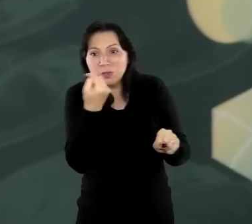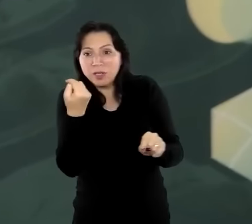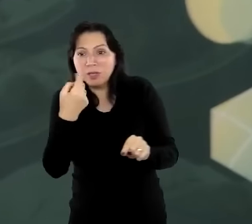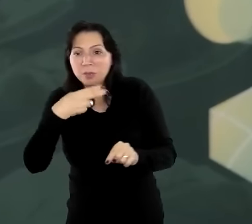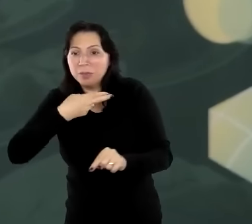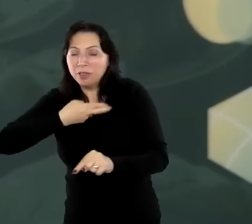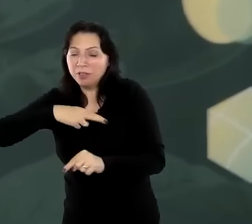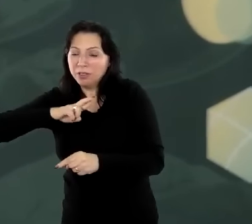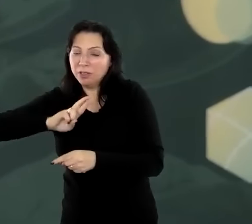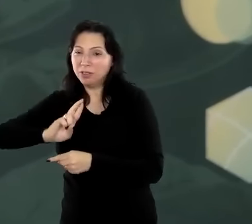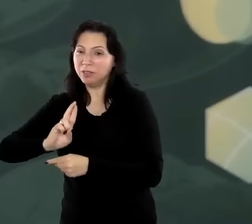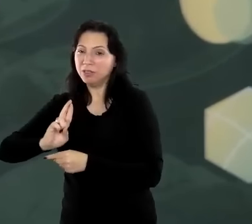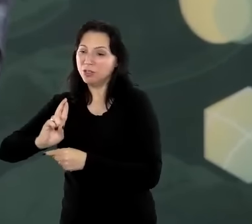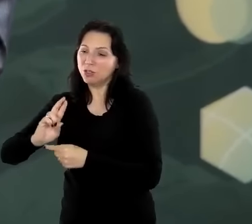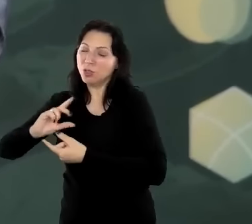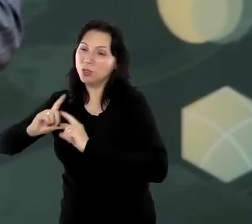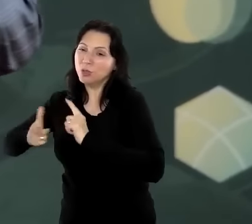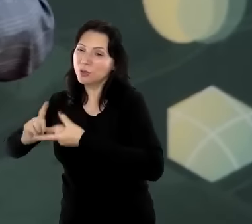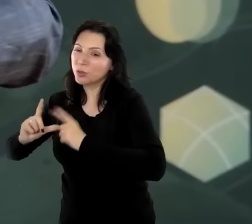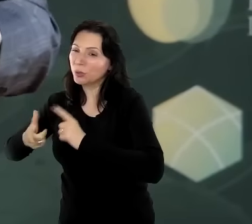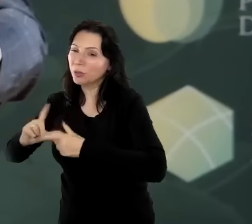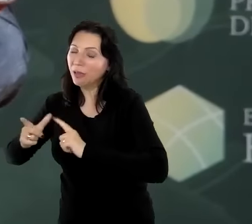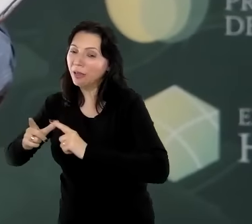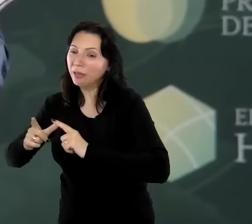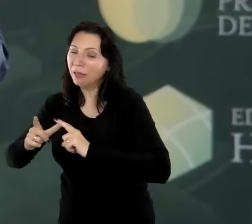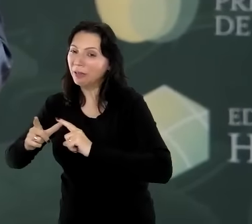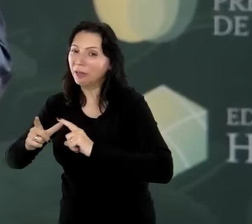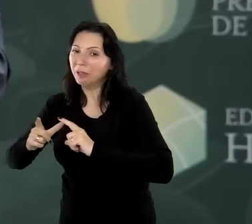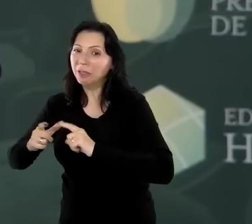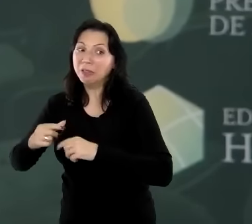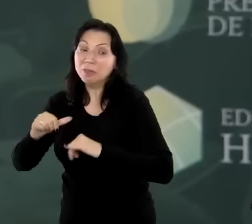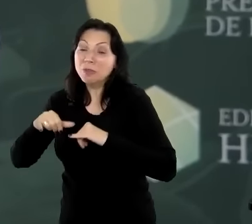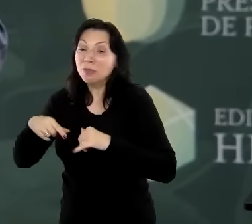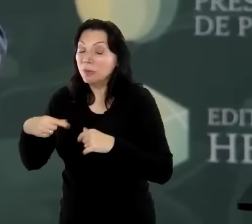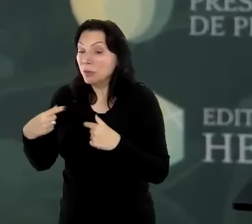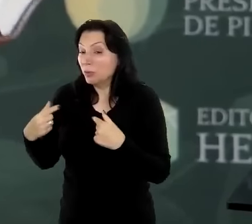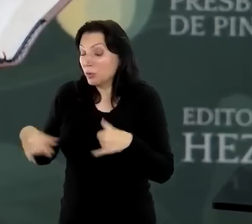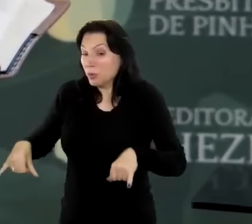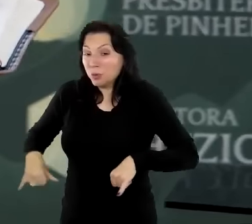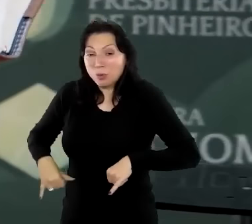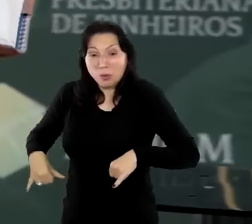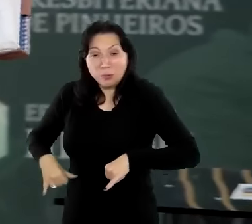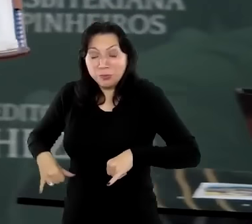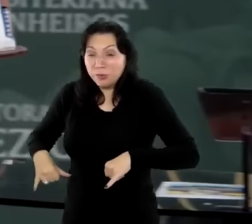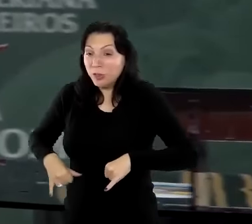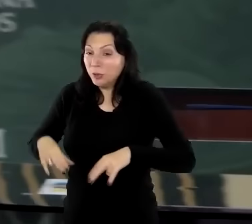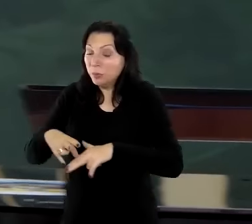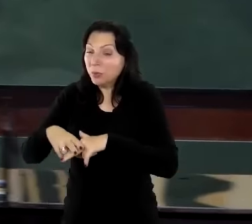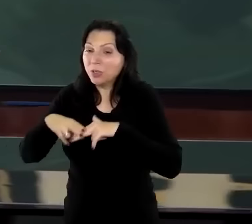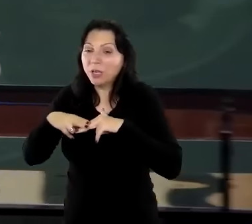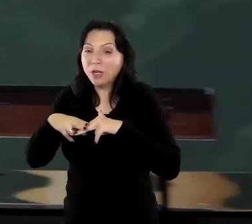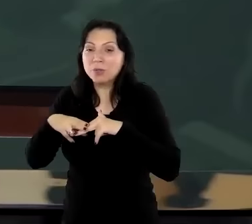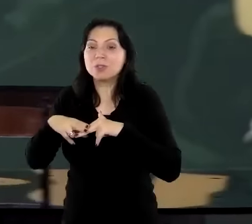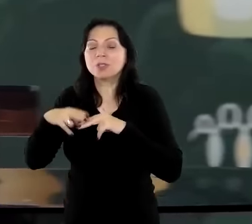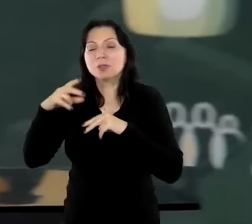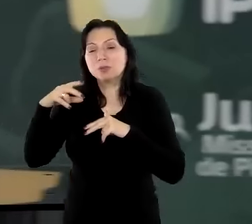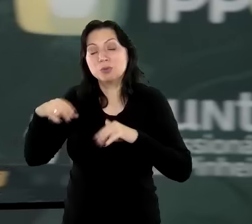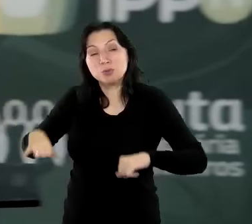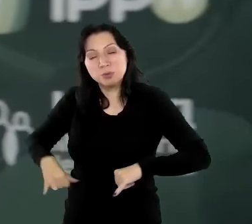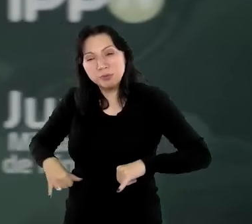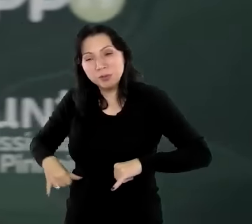é o Cordeiro de Deus que tira o pecado do mundo, agora não tem mais matança de cordeiros, agora não tem mais as oblações do Antigo Testamento, agora